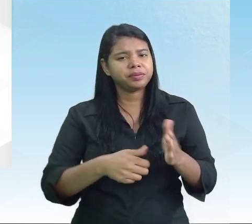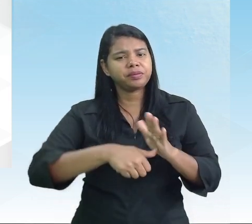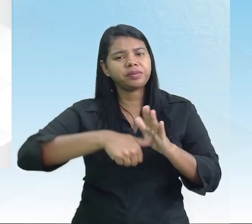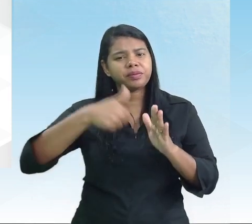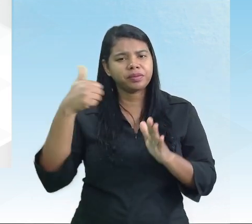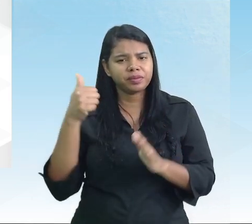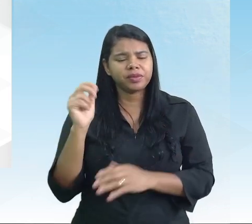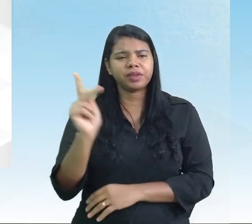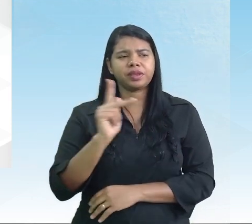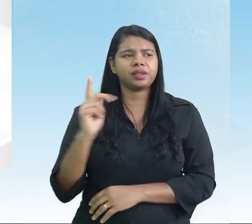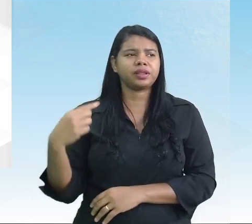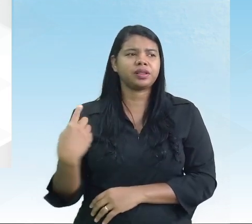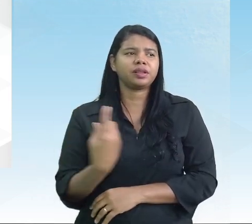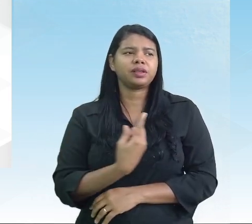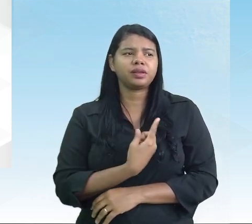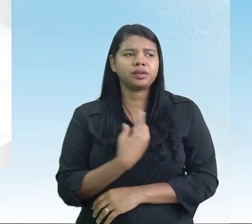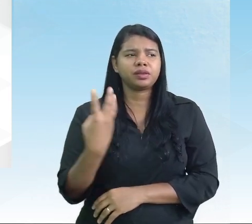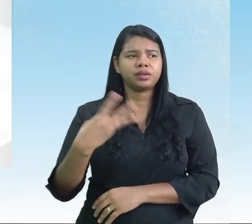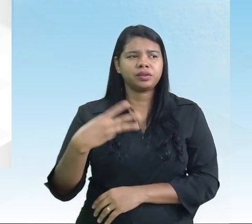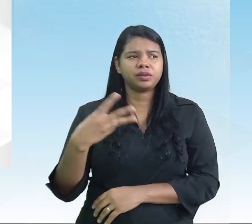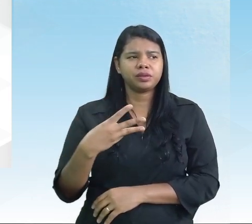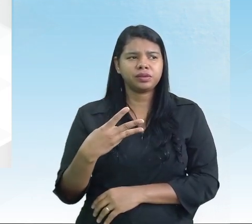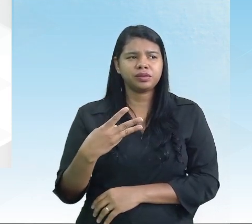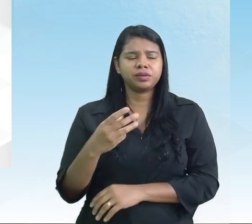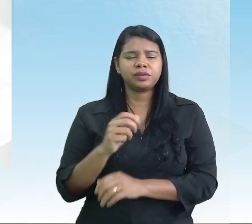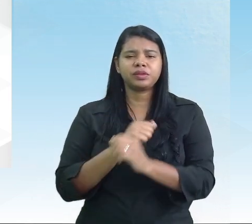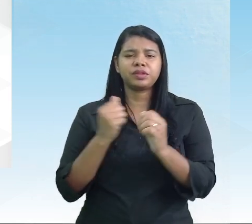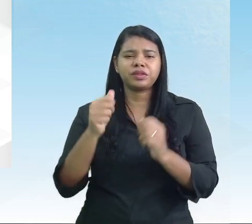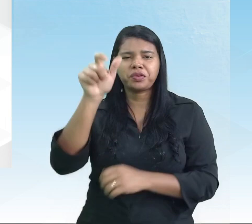plural, nós, ou em terceira do singular,